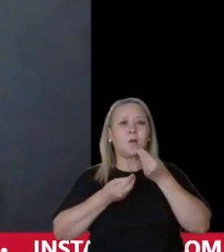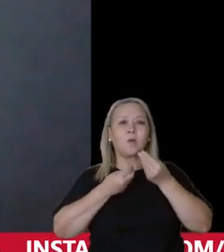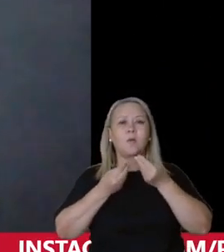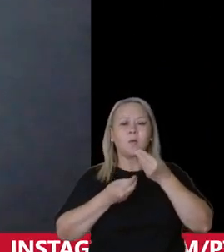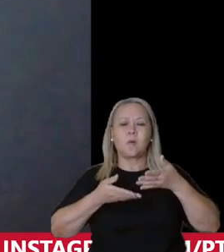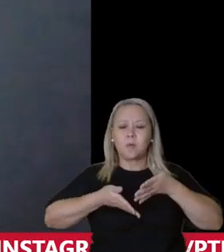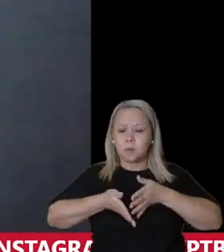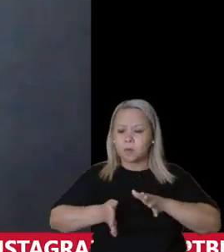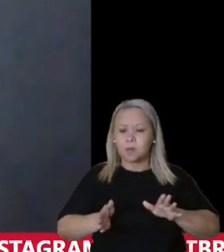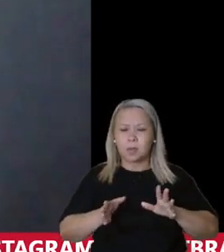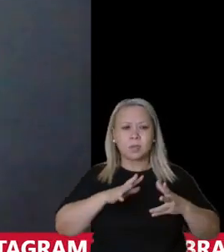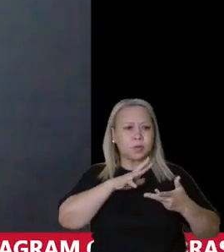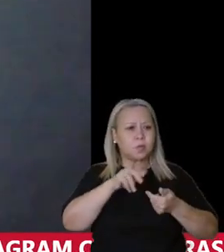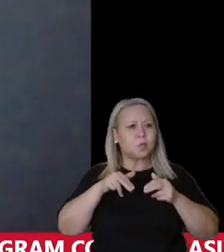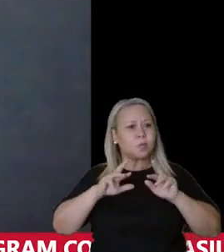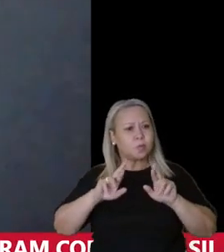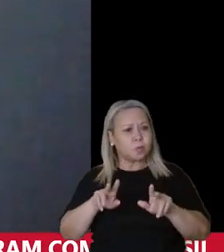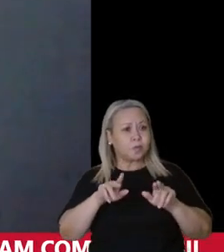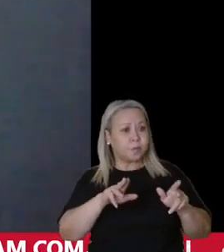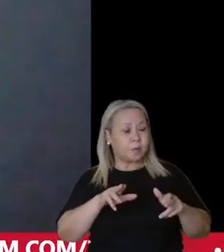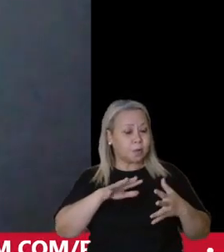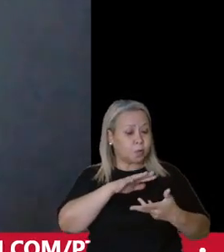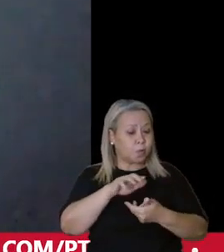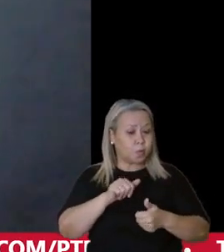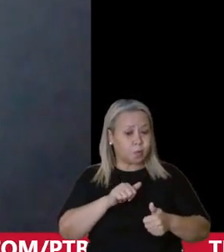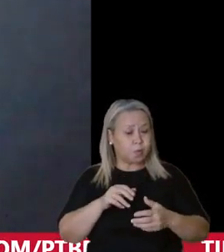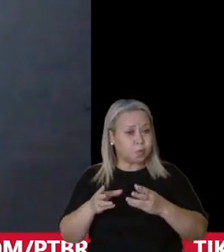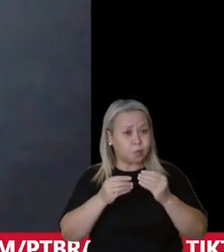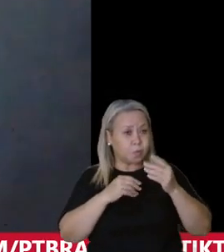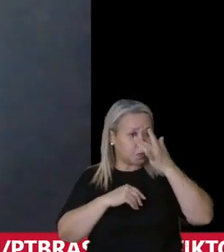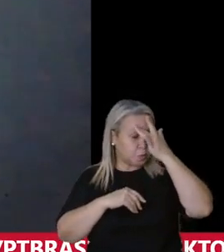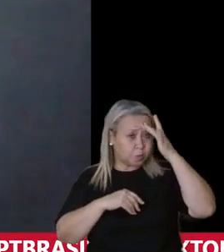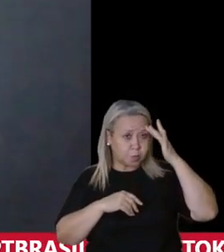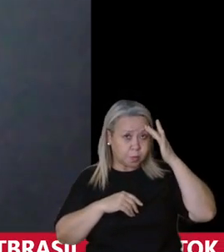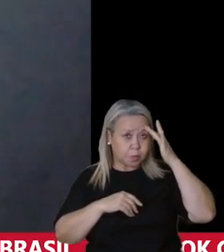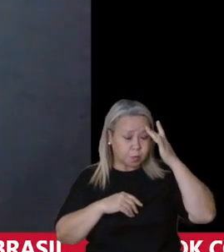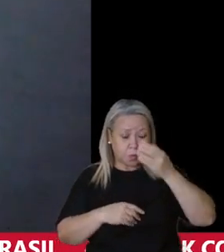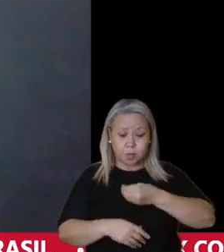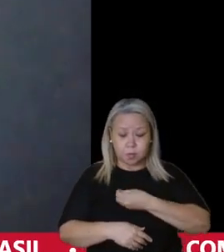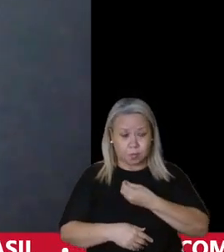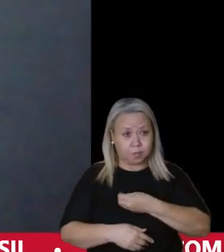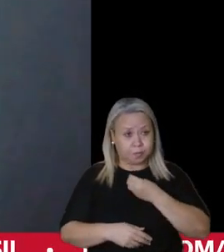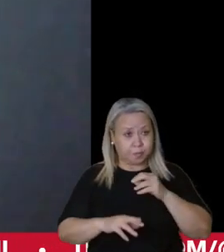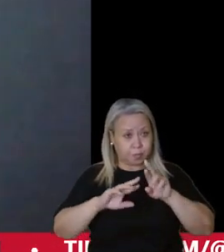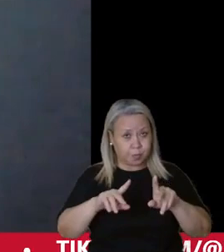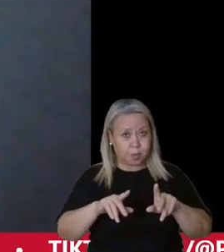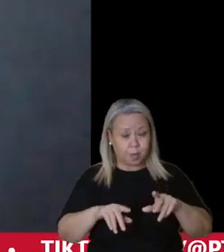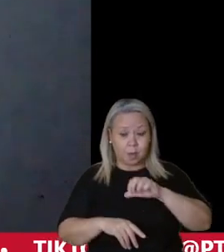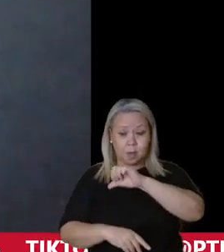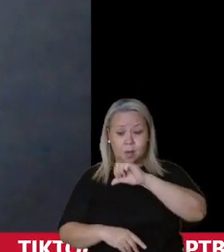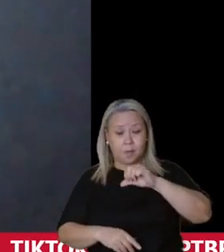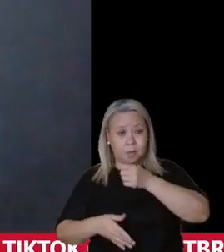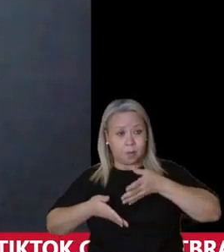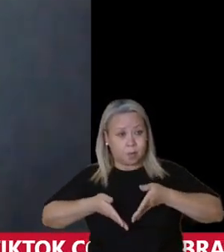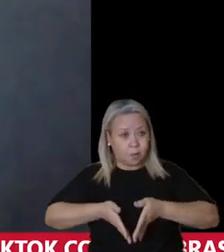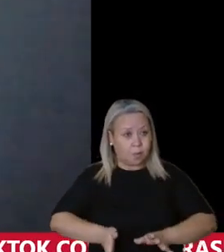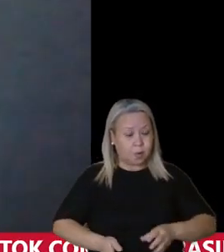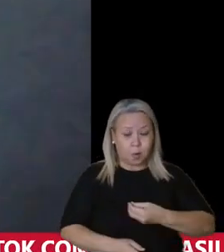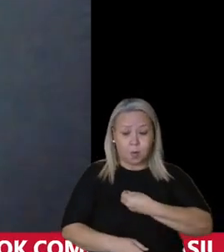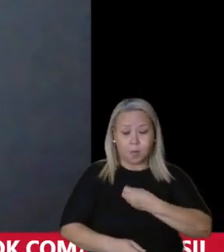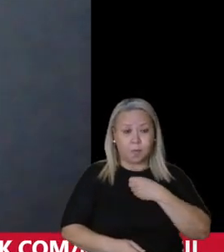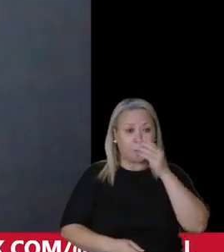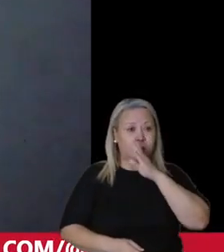mundo diferente do mundo que muita gente que nasceu um pouquinho antes de mim viveu. Né? Nasci em 99, então vivi um